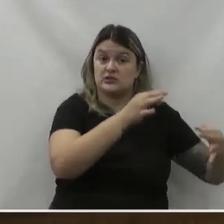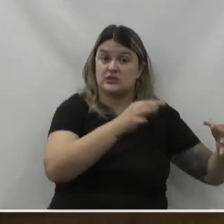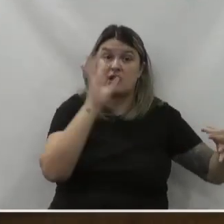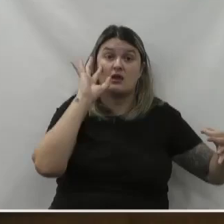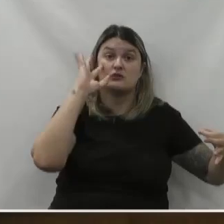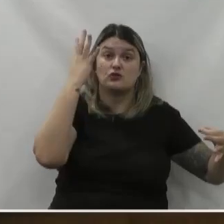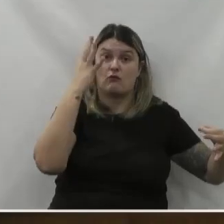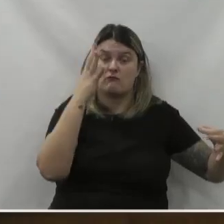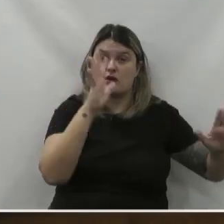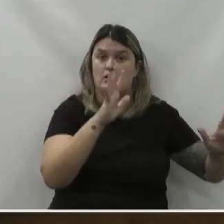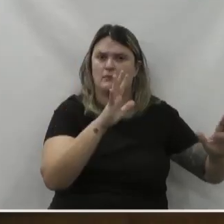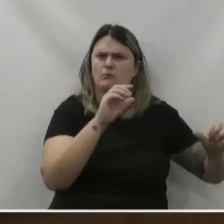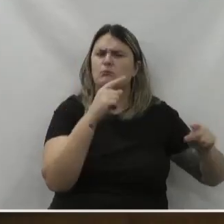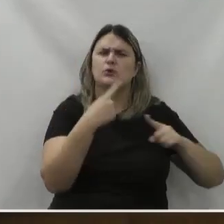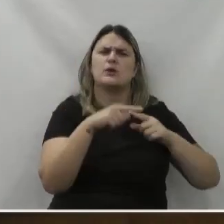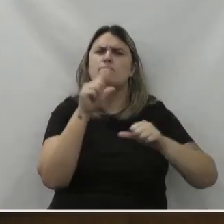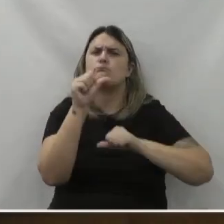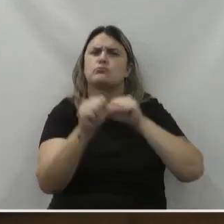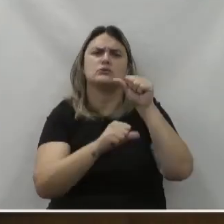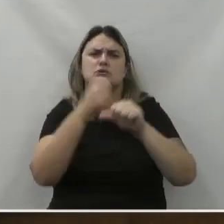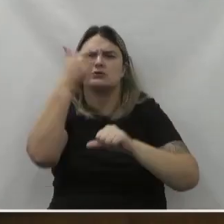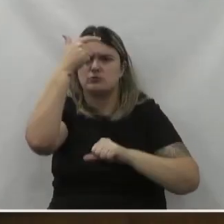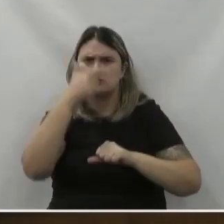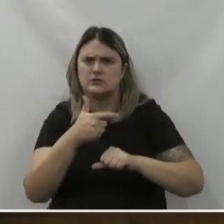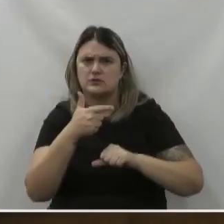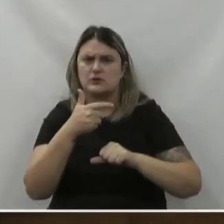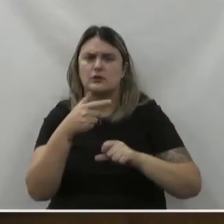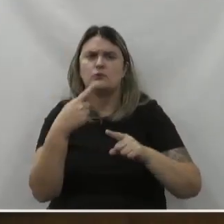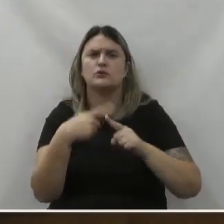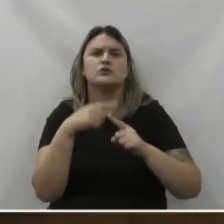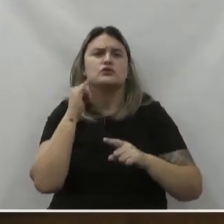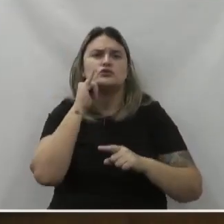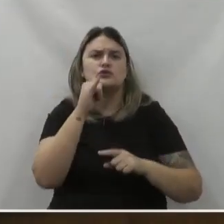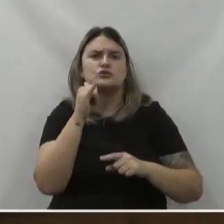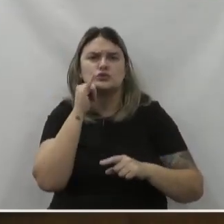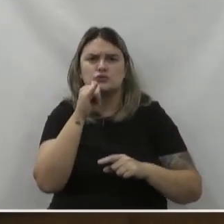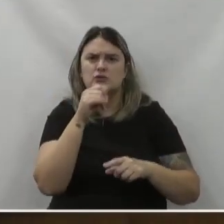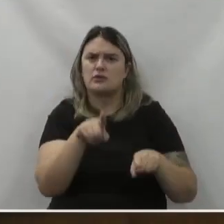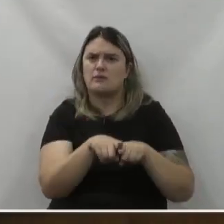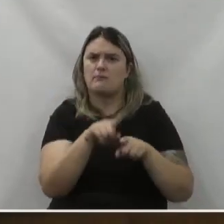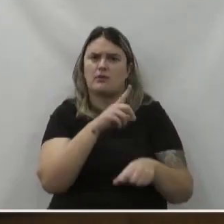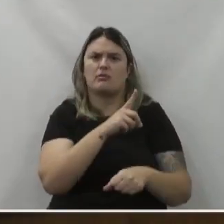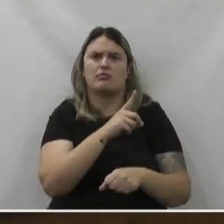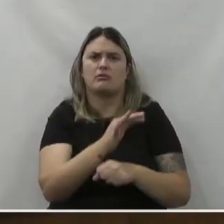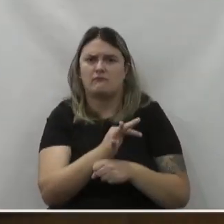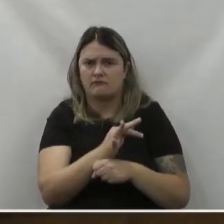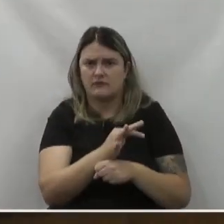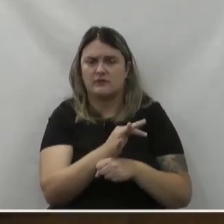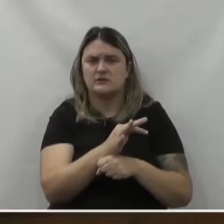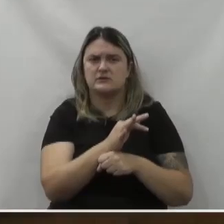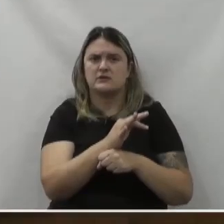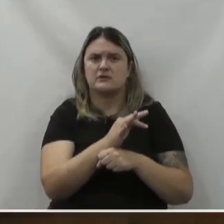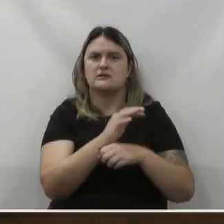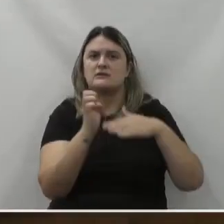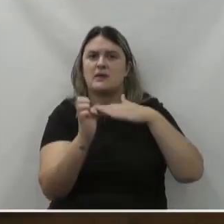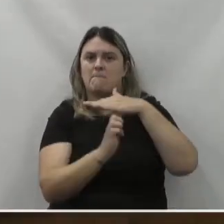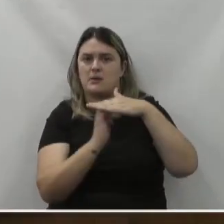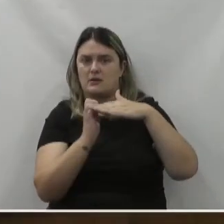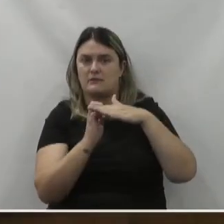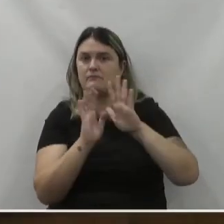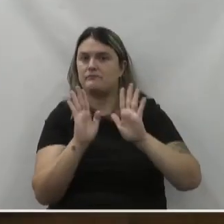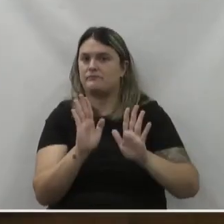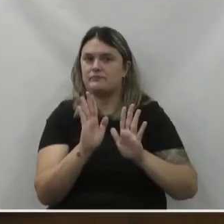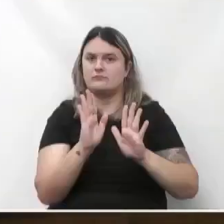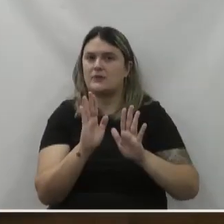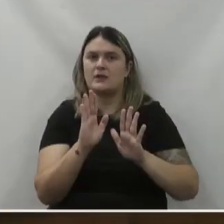E quando eu falo mudança brusca, é a mudança de discurso e defesa, inclusive, da empresa, né? Isso